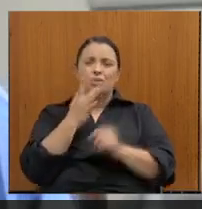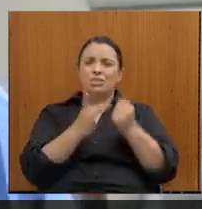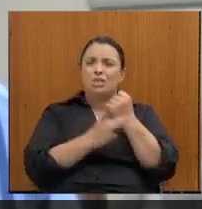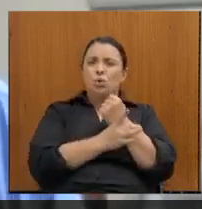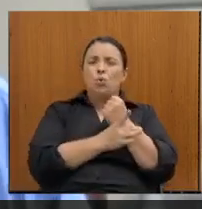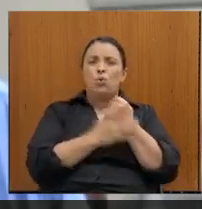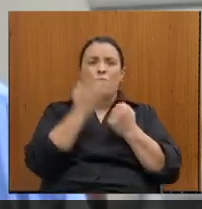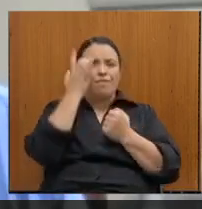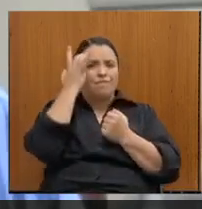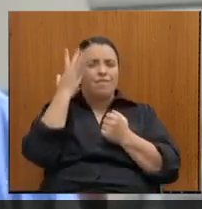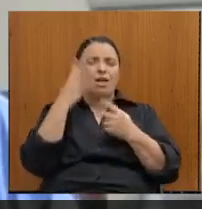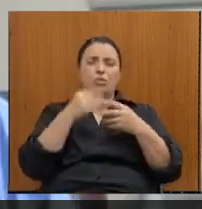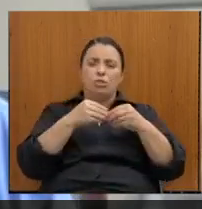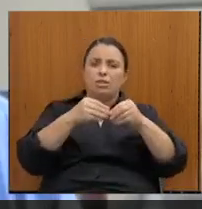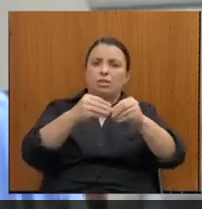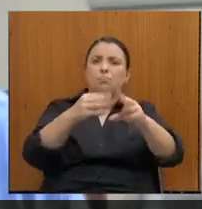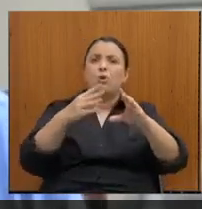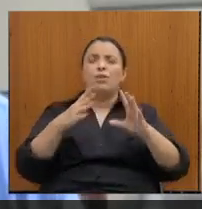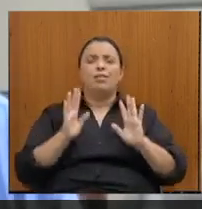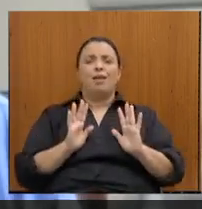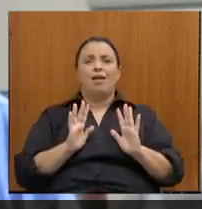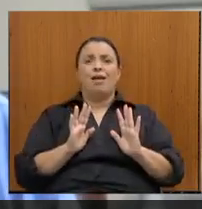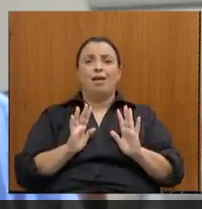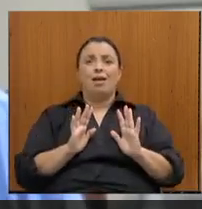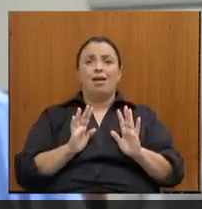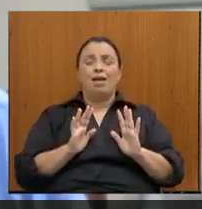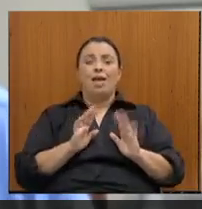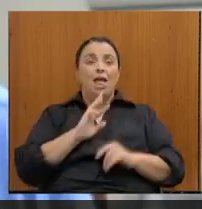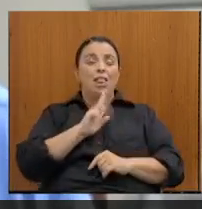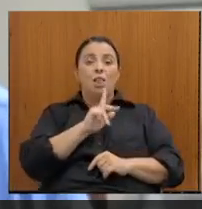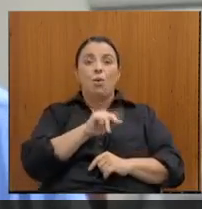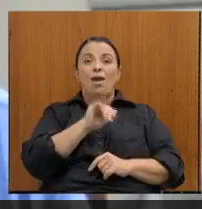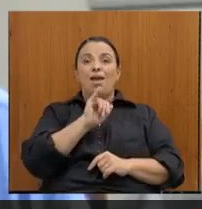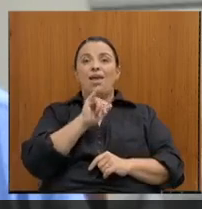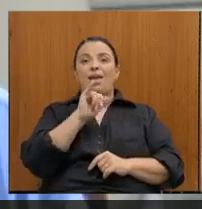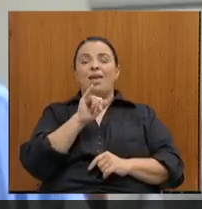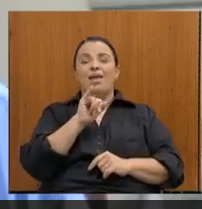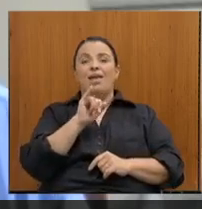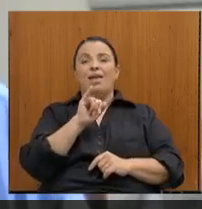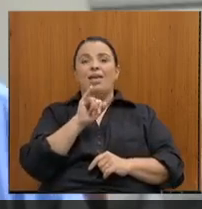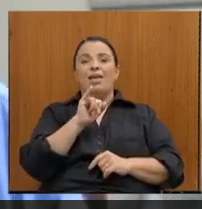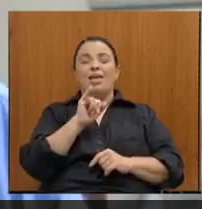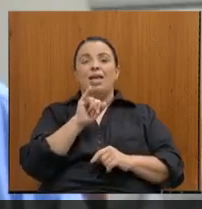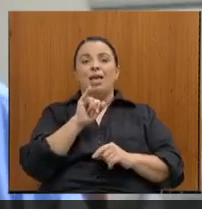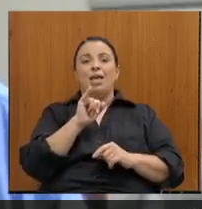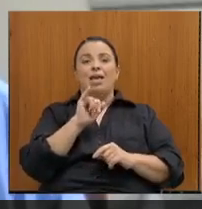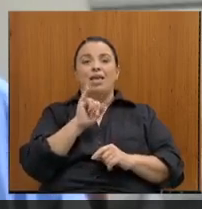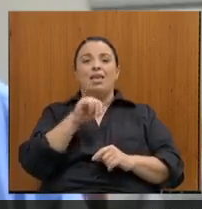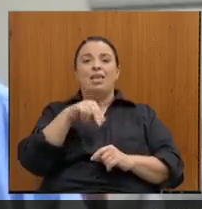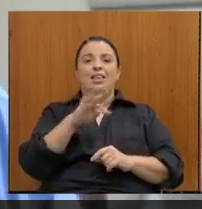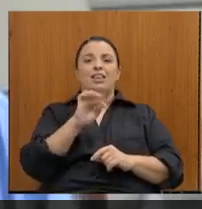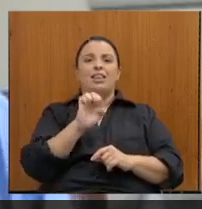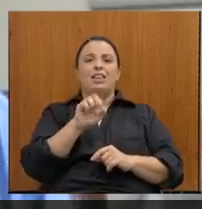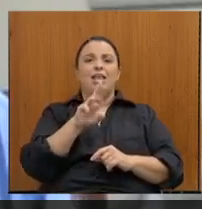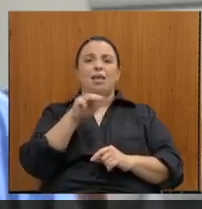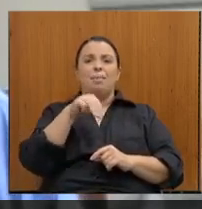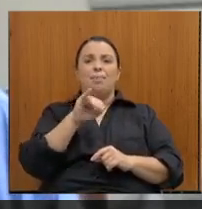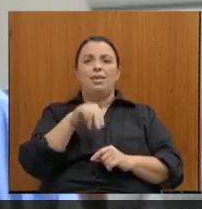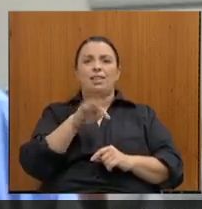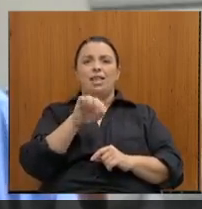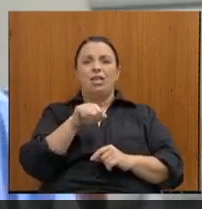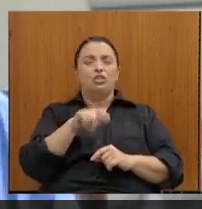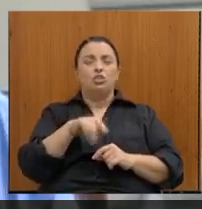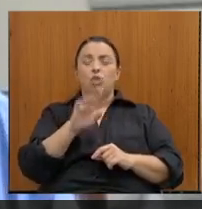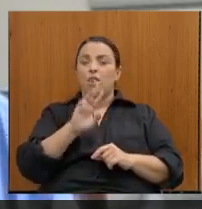executar não é intermitente não é penitência por conta importante não é toque permite a produção